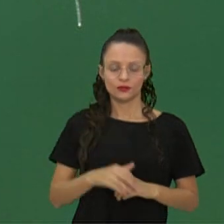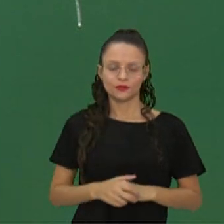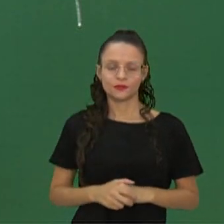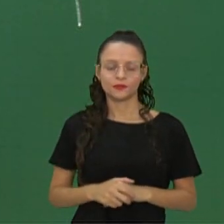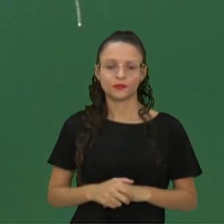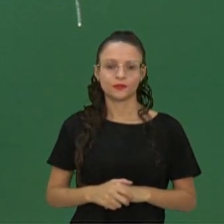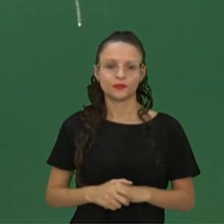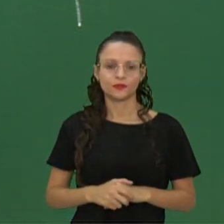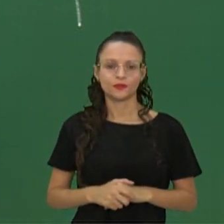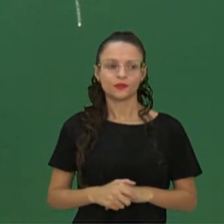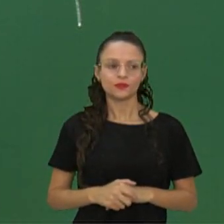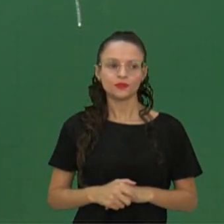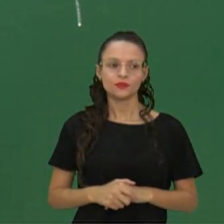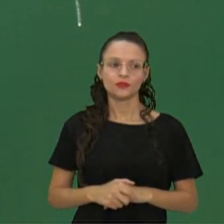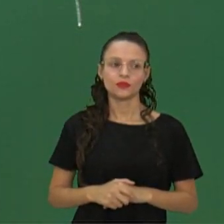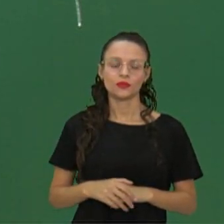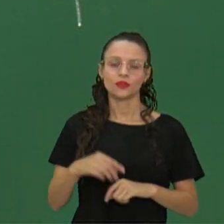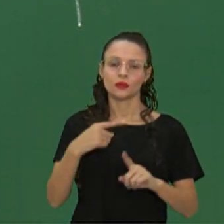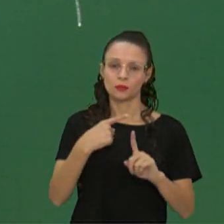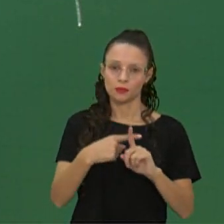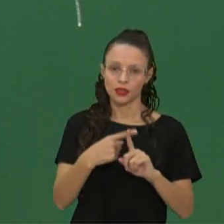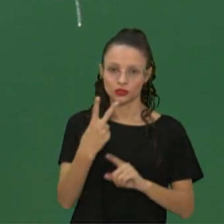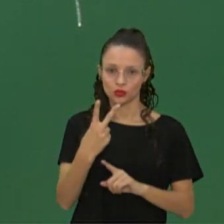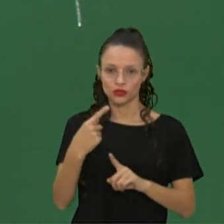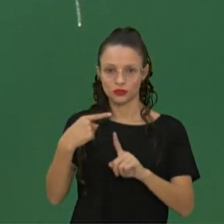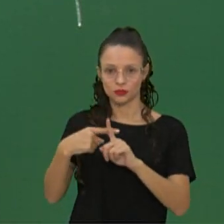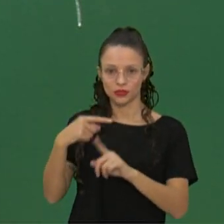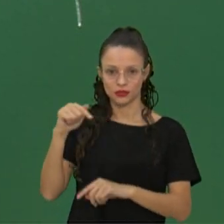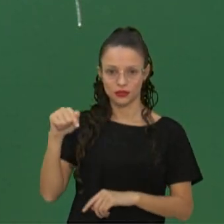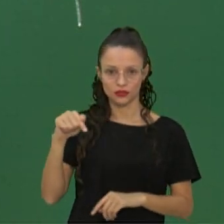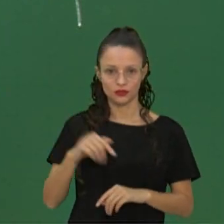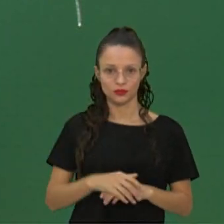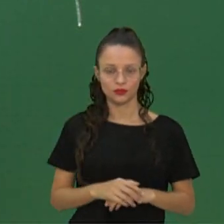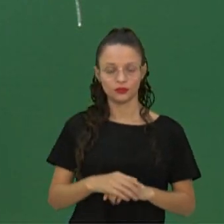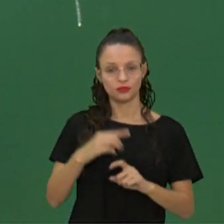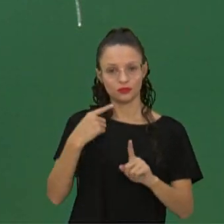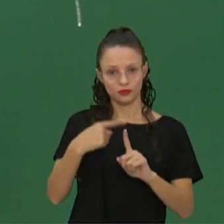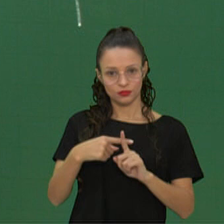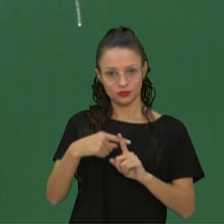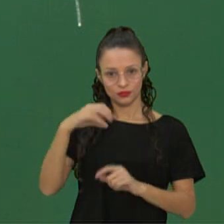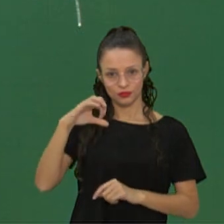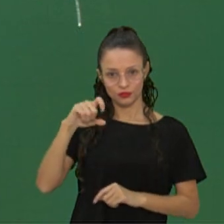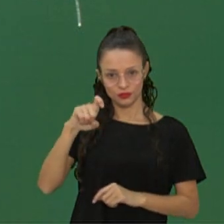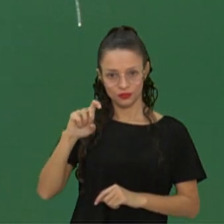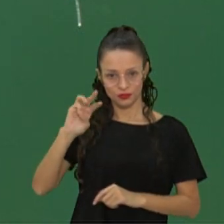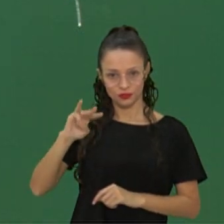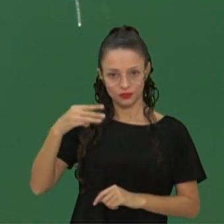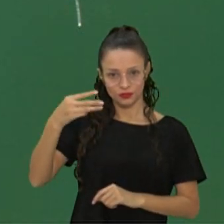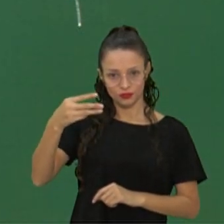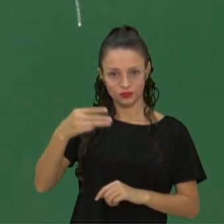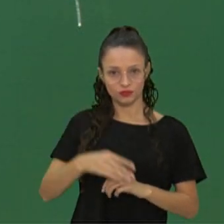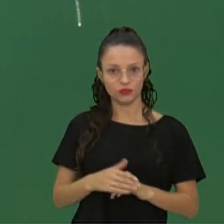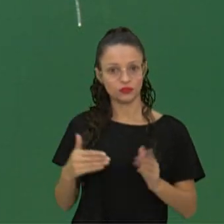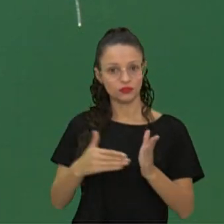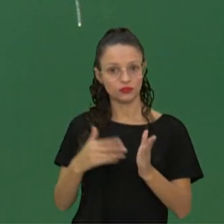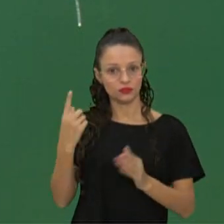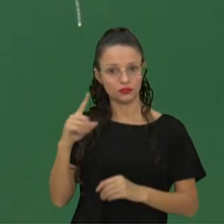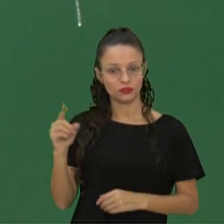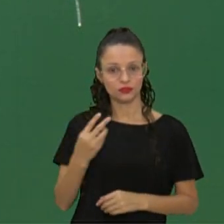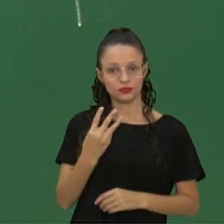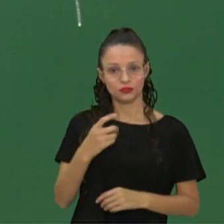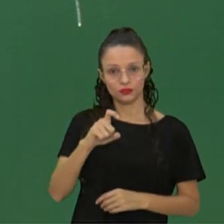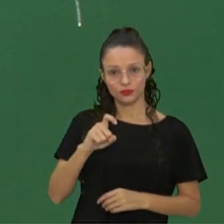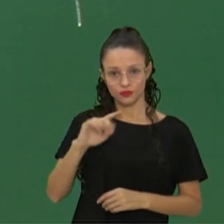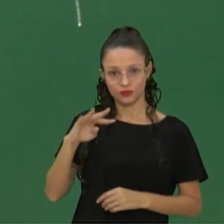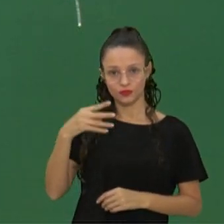quadrado. Mais 2 mais 7, mais 9x ao cubo. E por último, 3x à